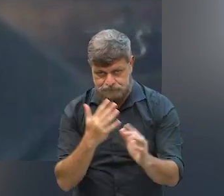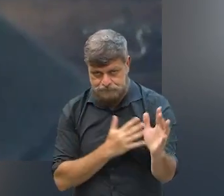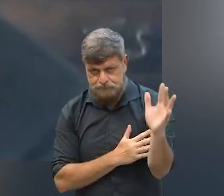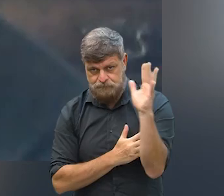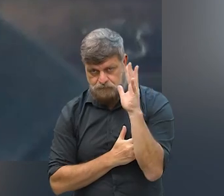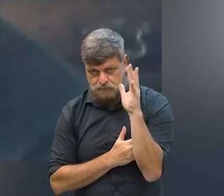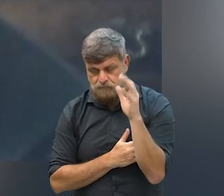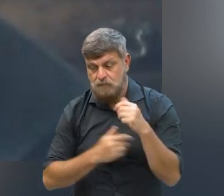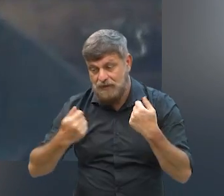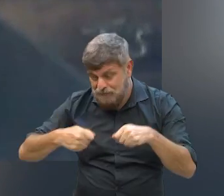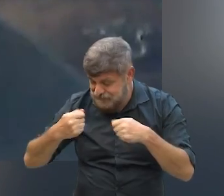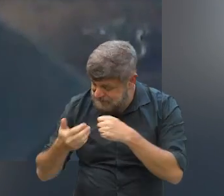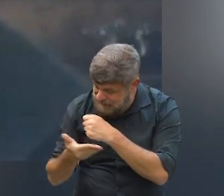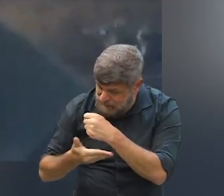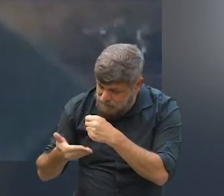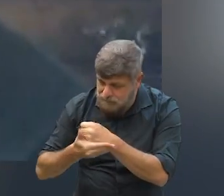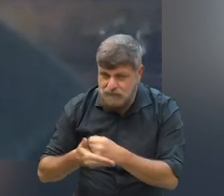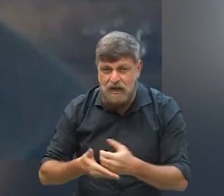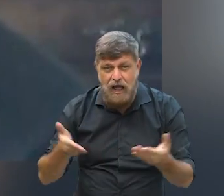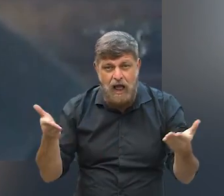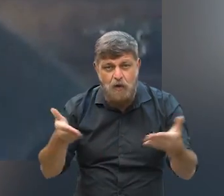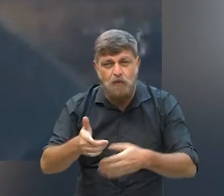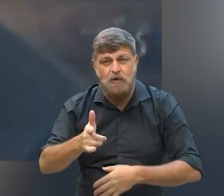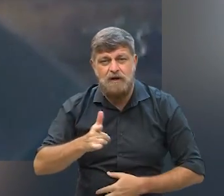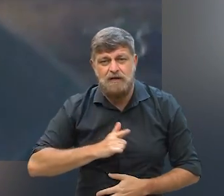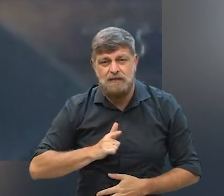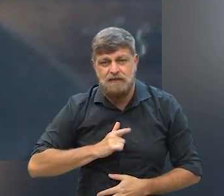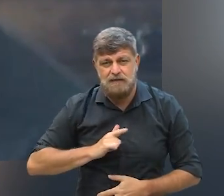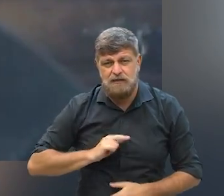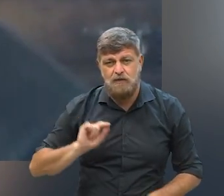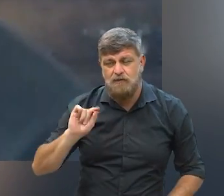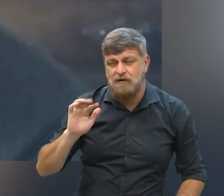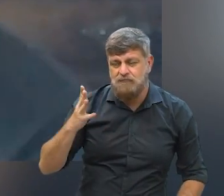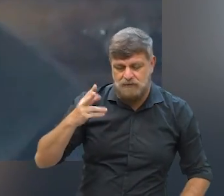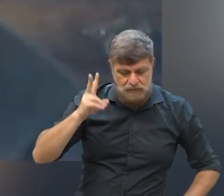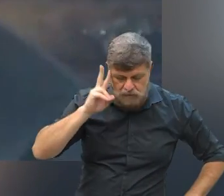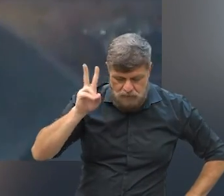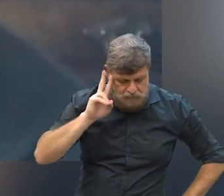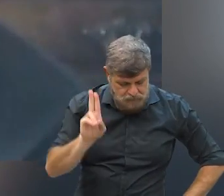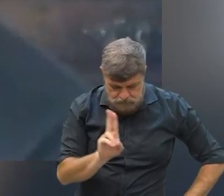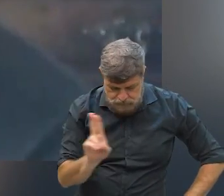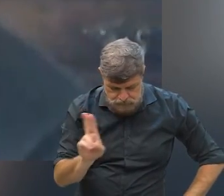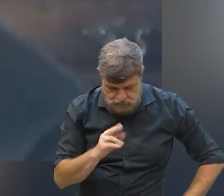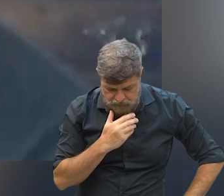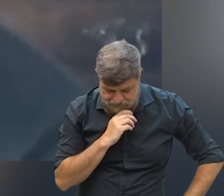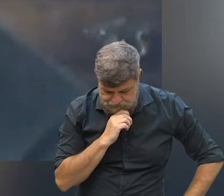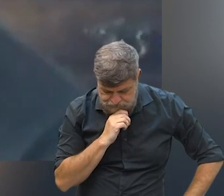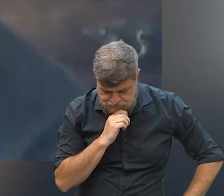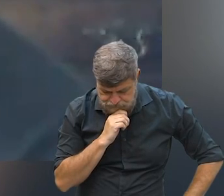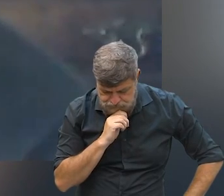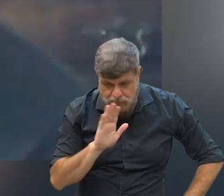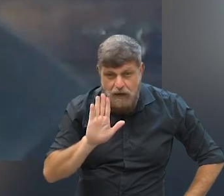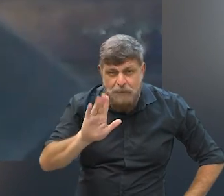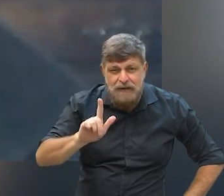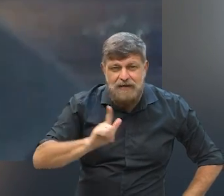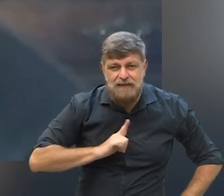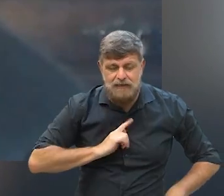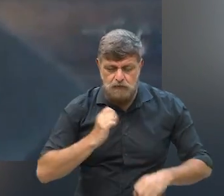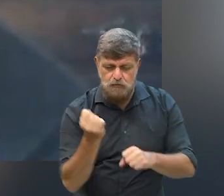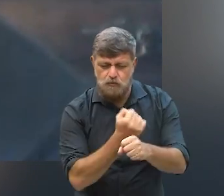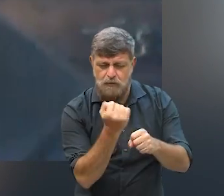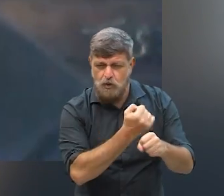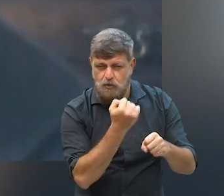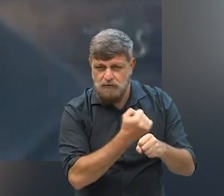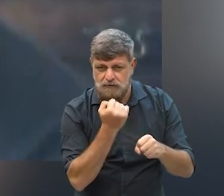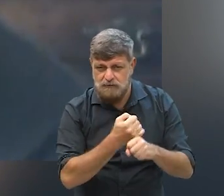imprescindível, mas nós temos agora um recente, eu não vou lembrar o nome exatamente, mas um